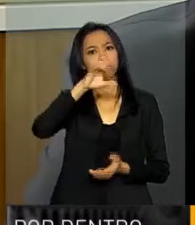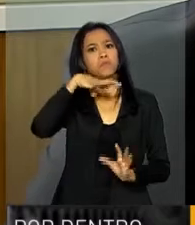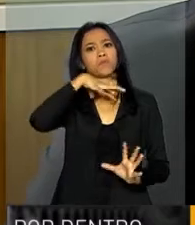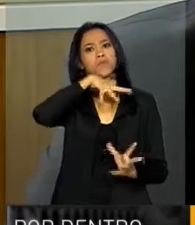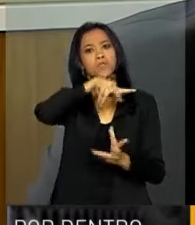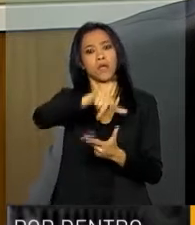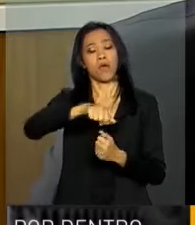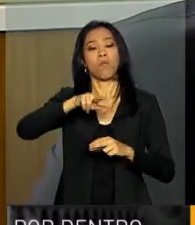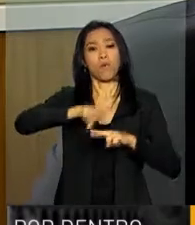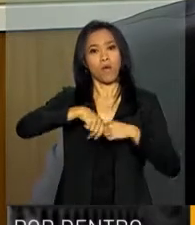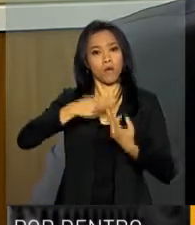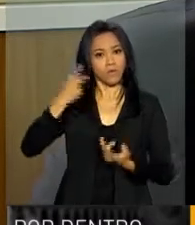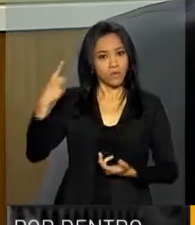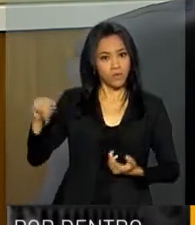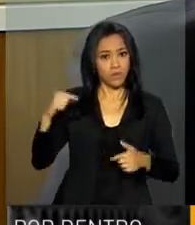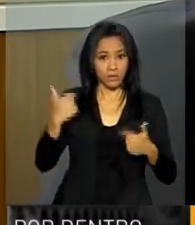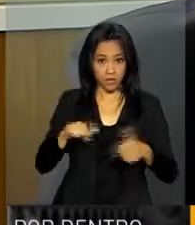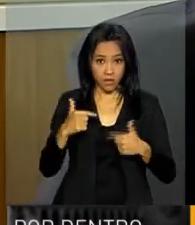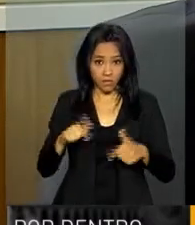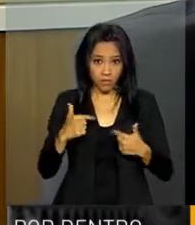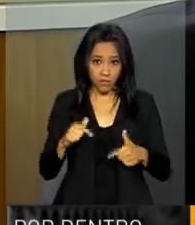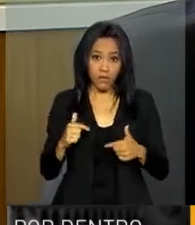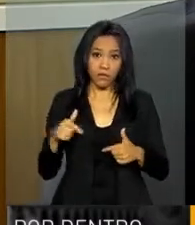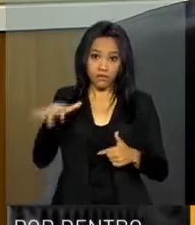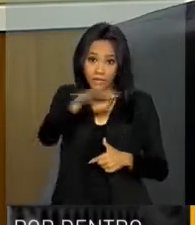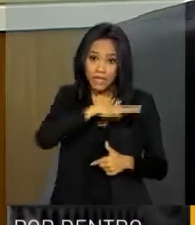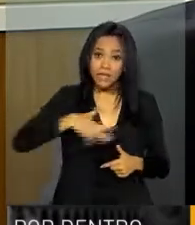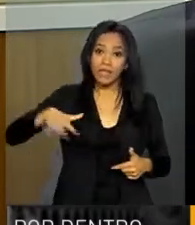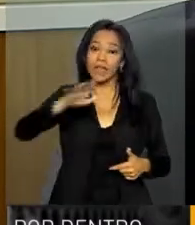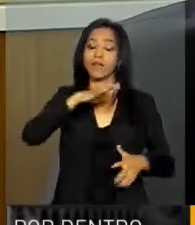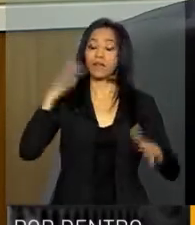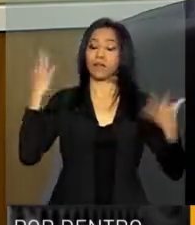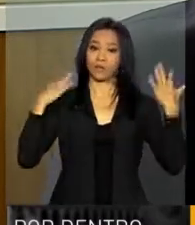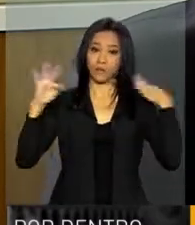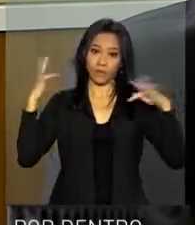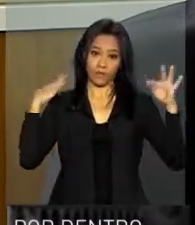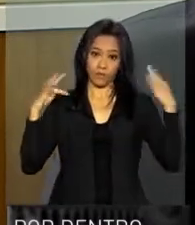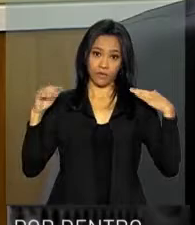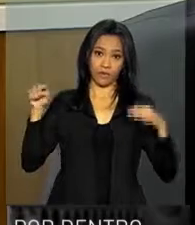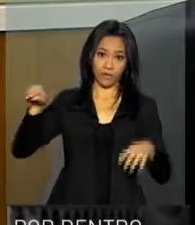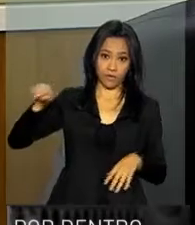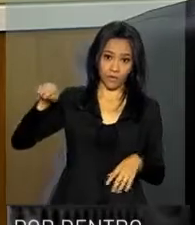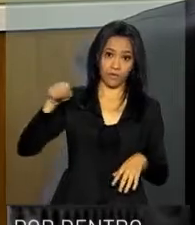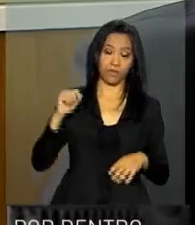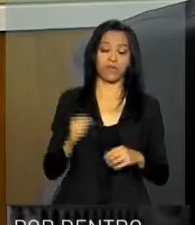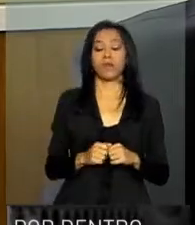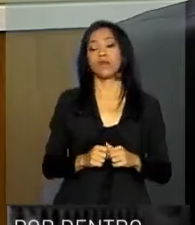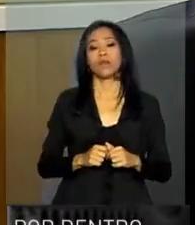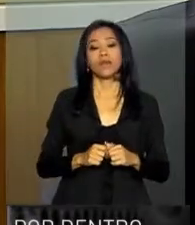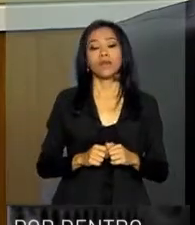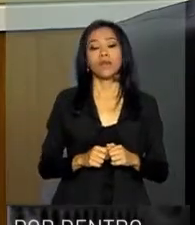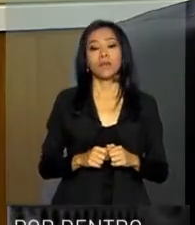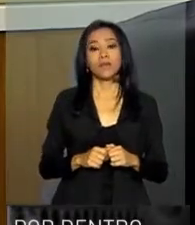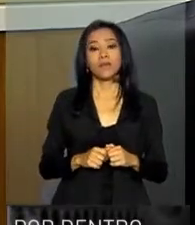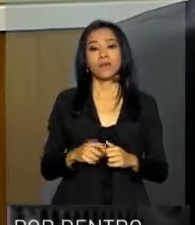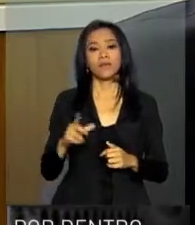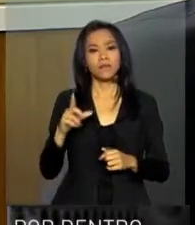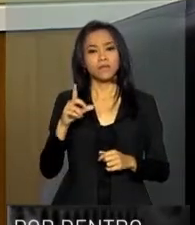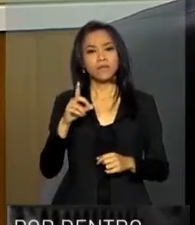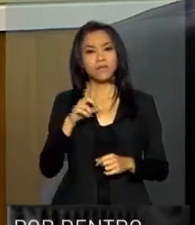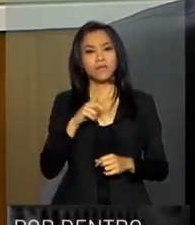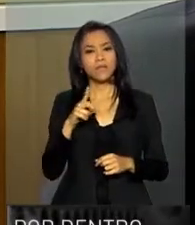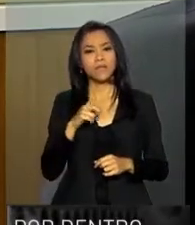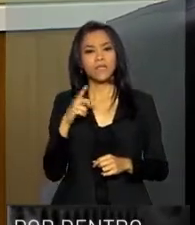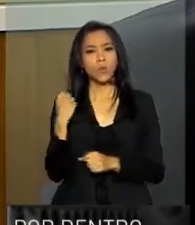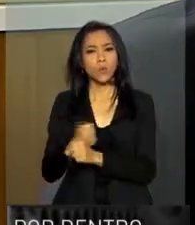do prodetur é da promoção é que o ano do protetor e do conceito de